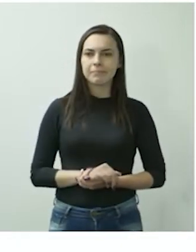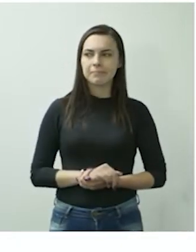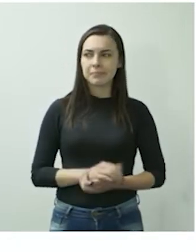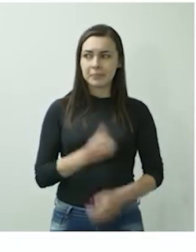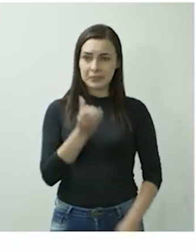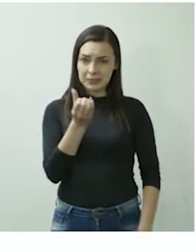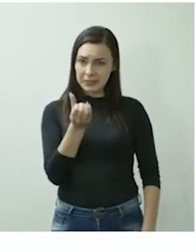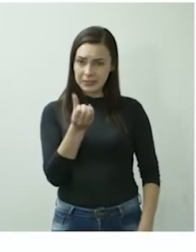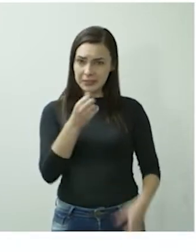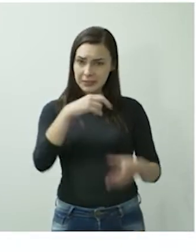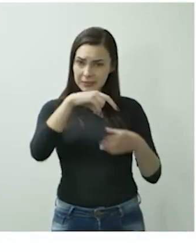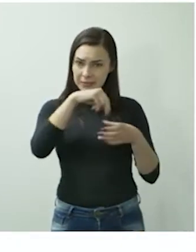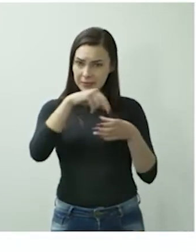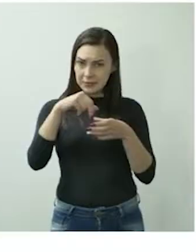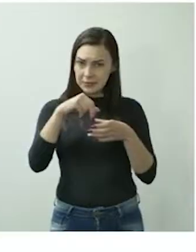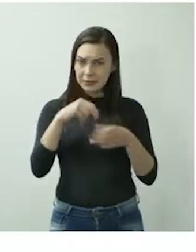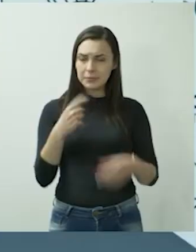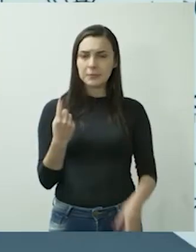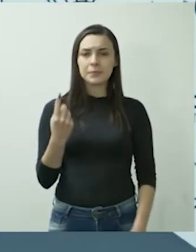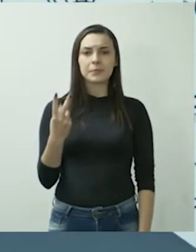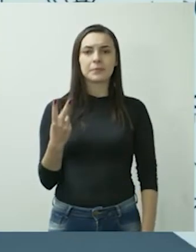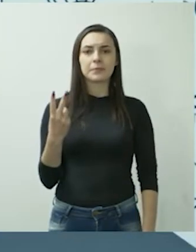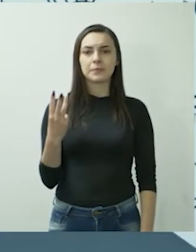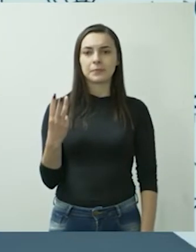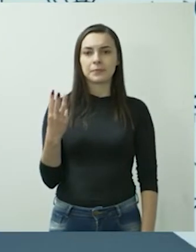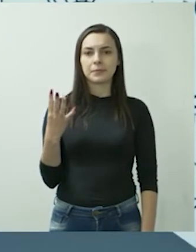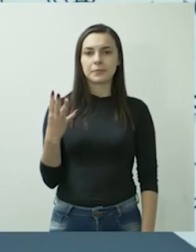6 tampinhas?